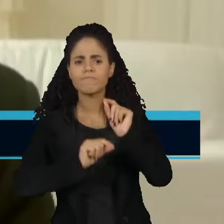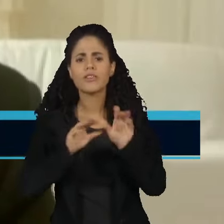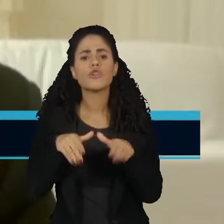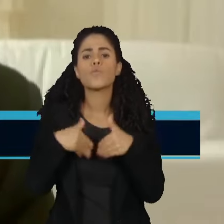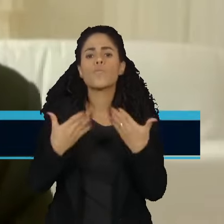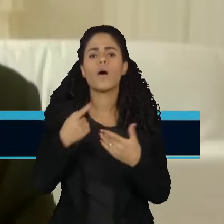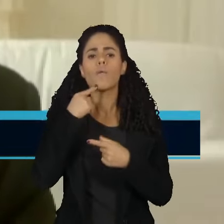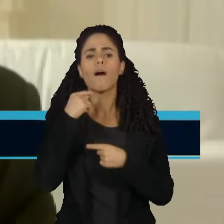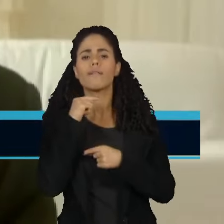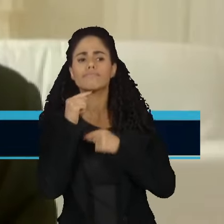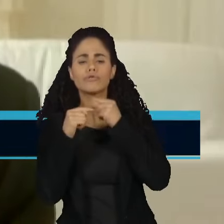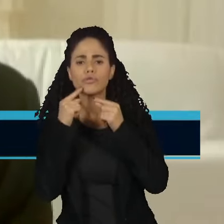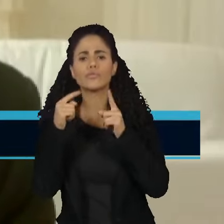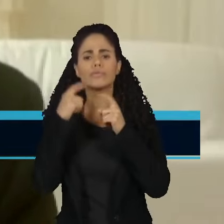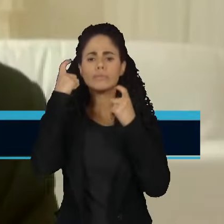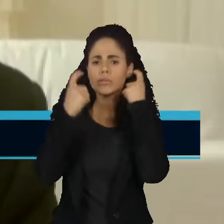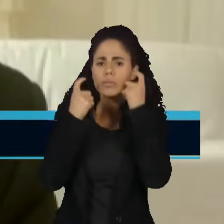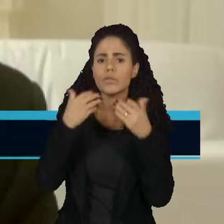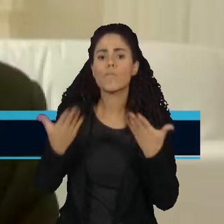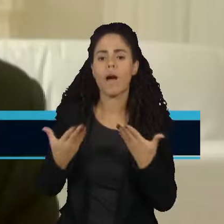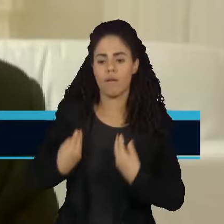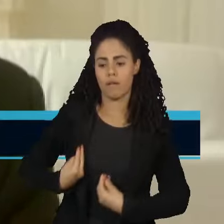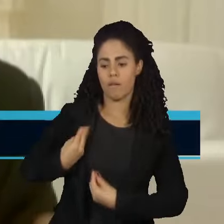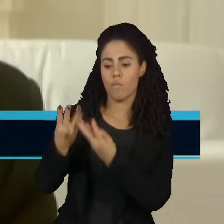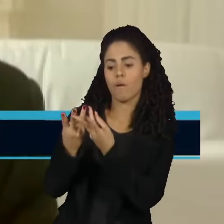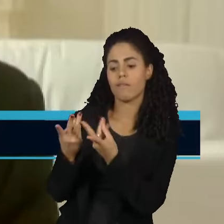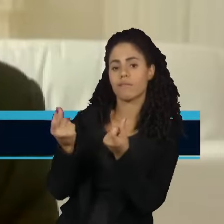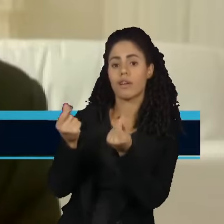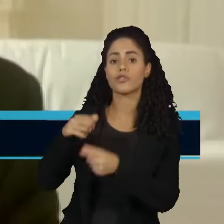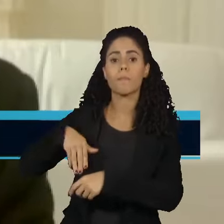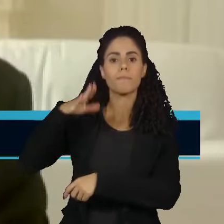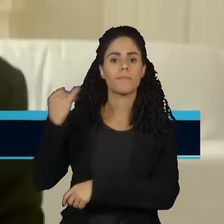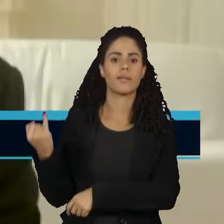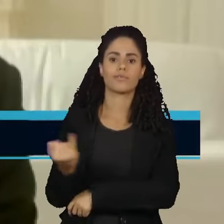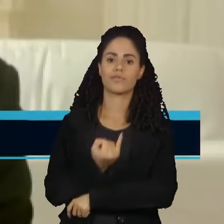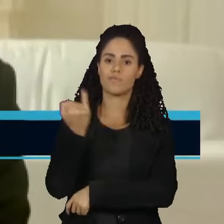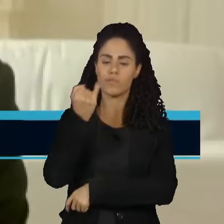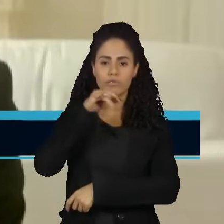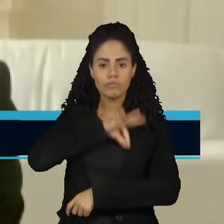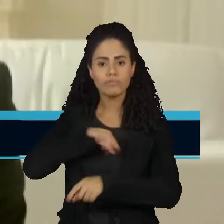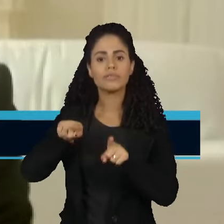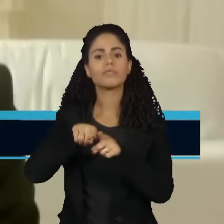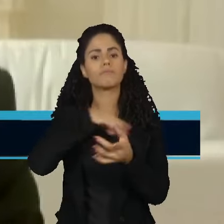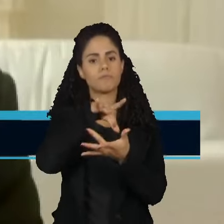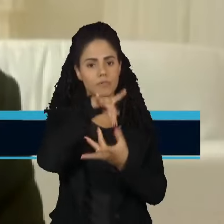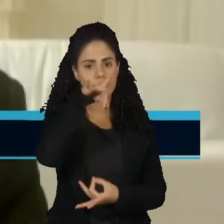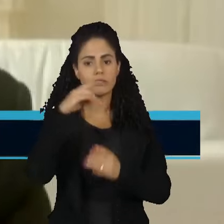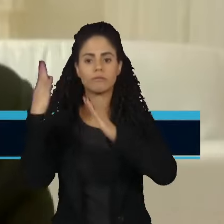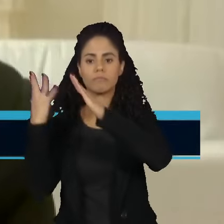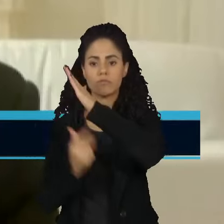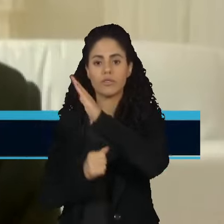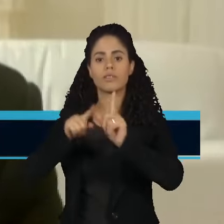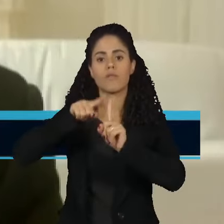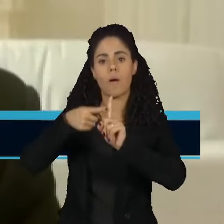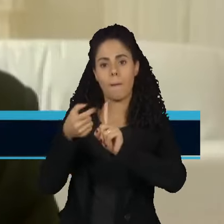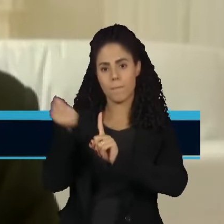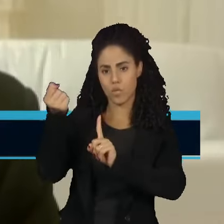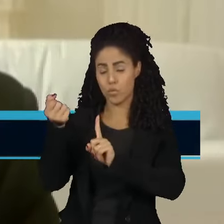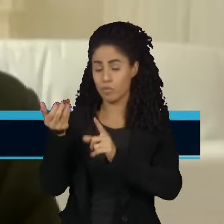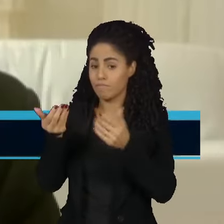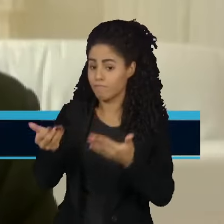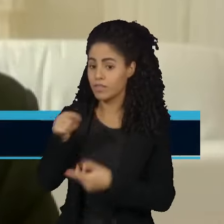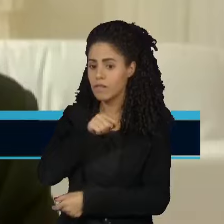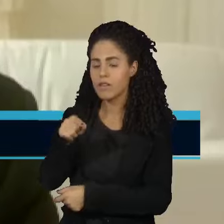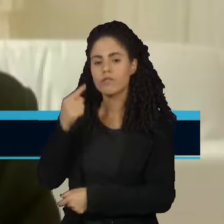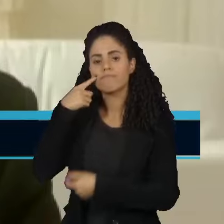principal preocupação nessa eleição? Custo de vida era o mais importante, seguido por democracia, imigração e aborto. Então, eu acho que